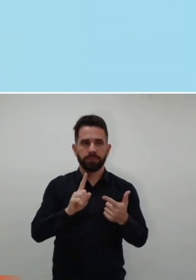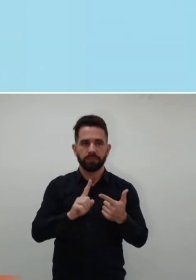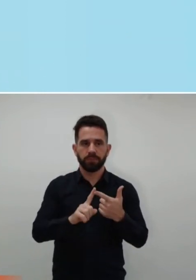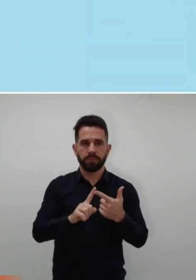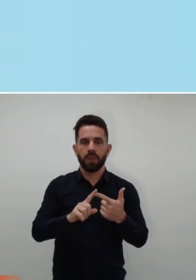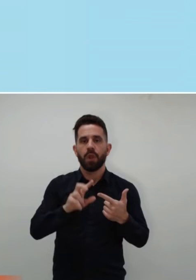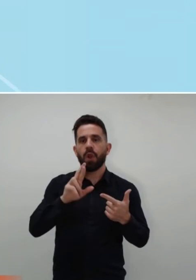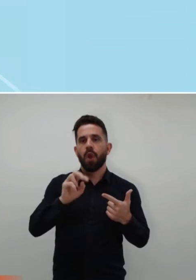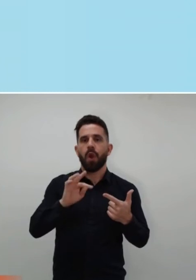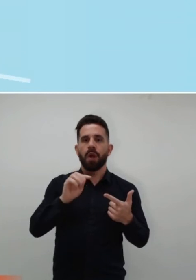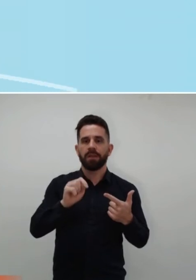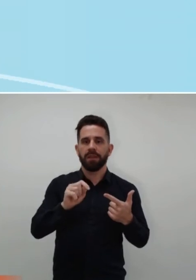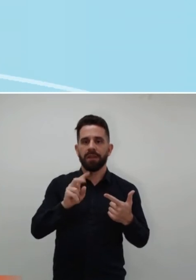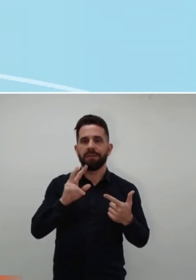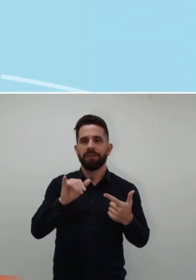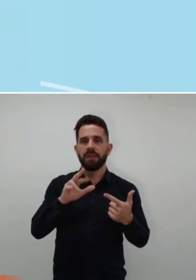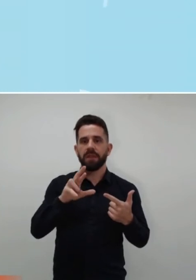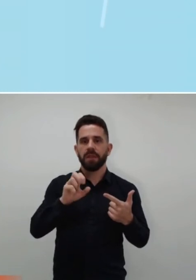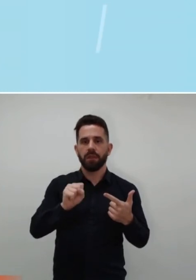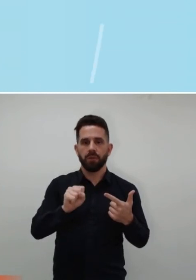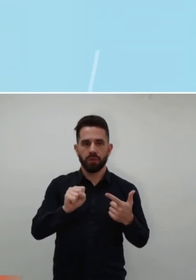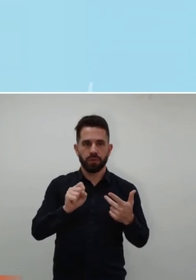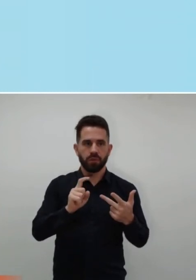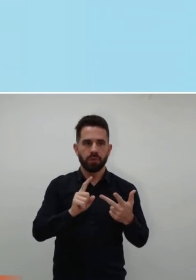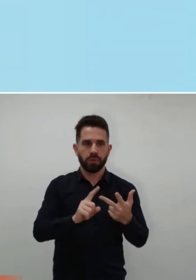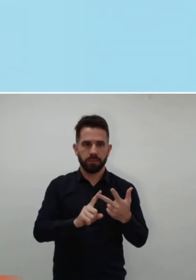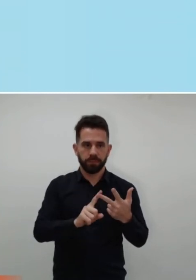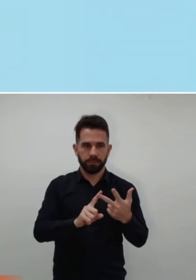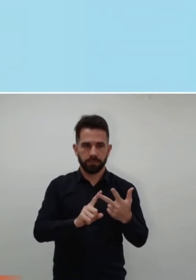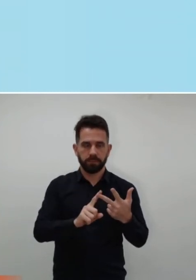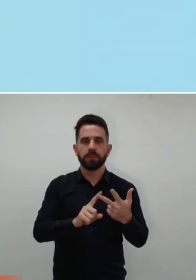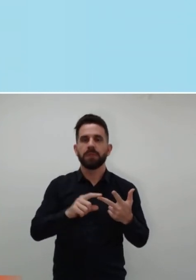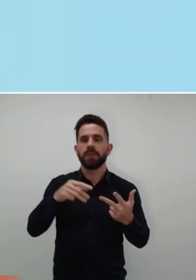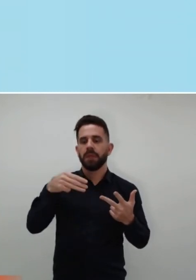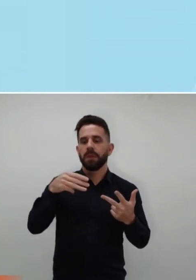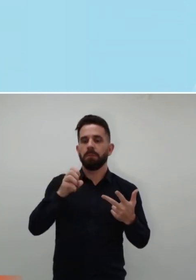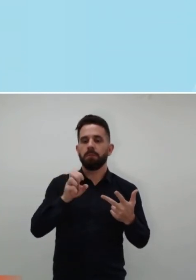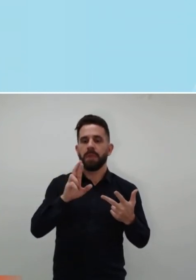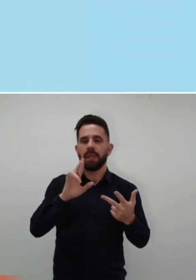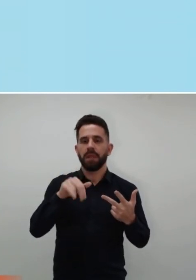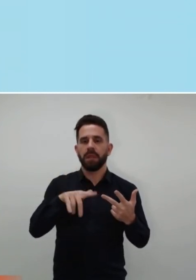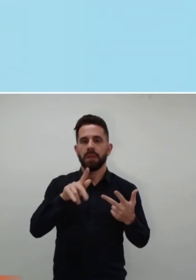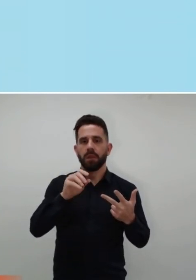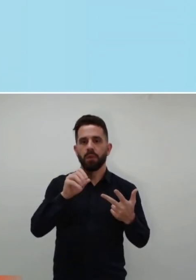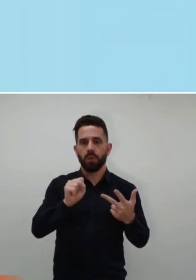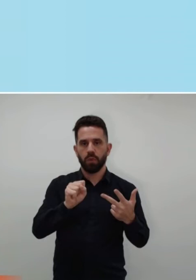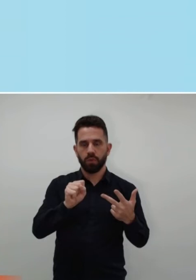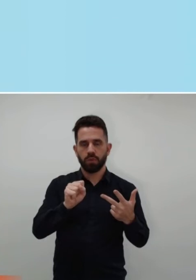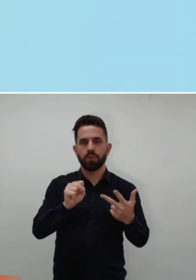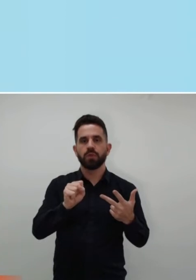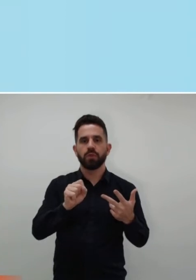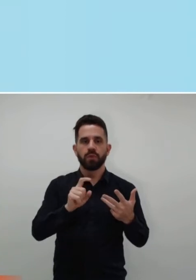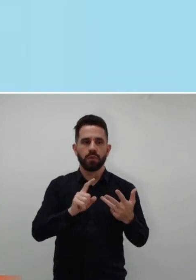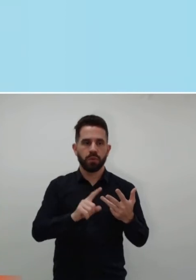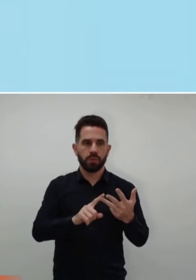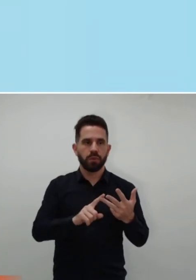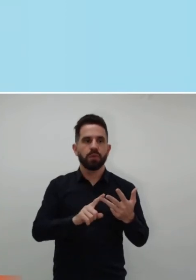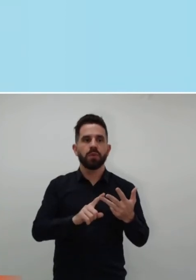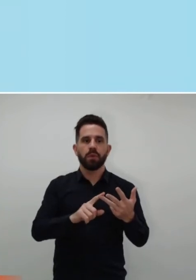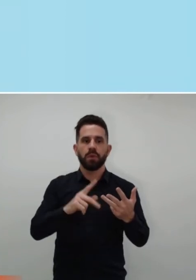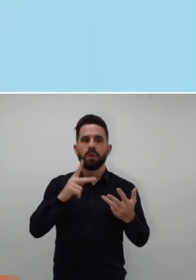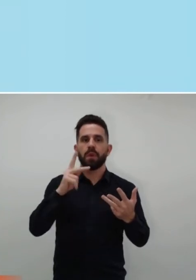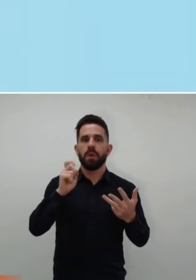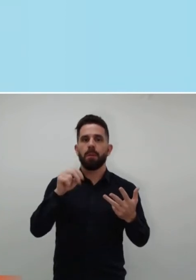humano, a meningococo C, que imuniza contra a meningite, a pentavalente, que protege